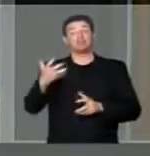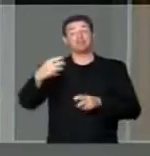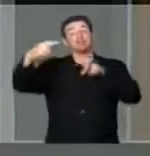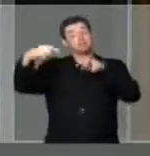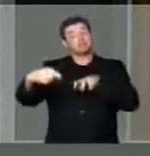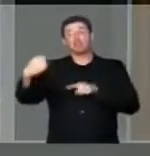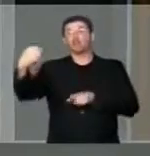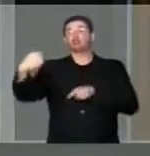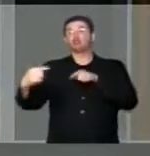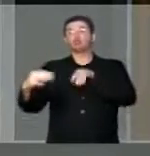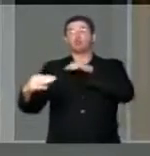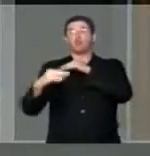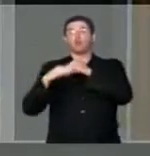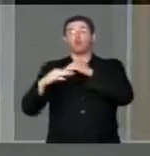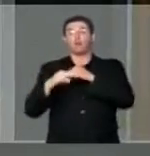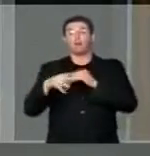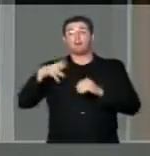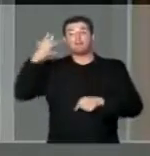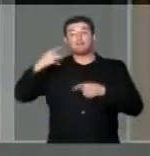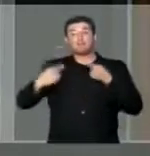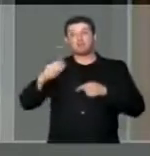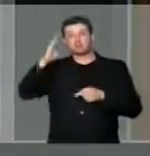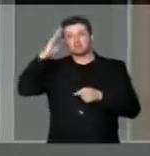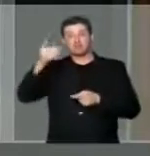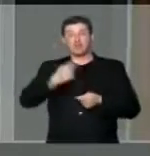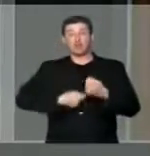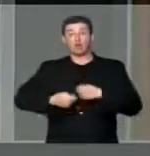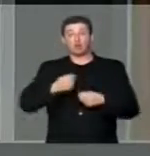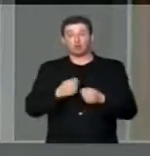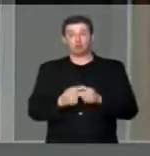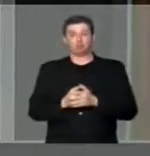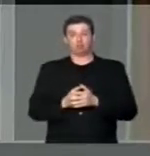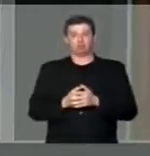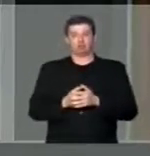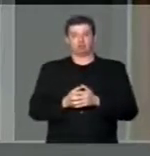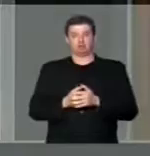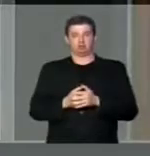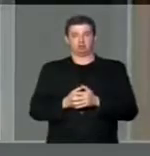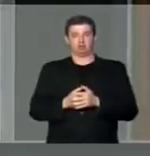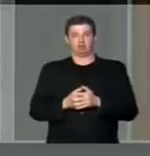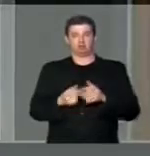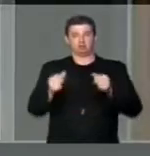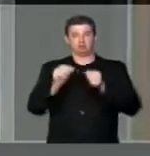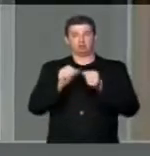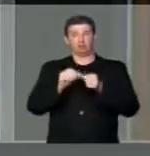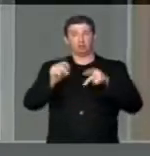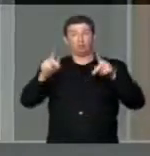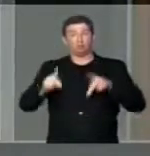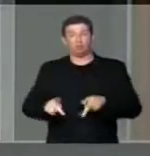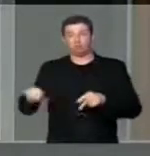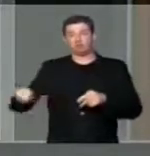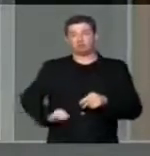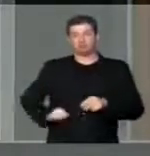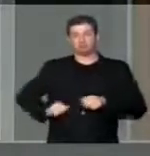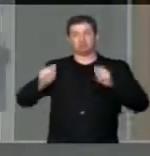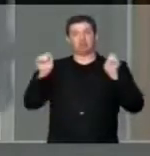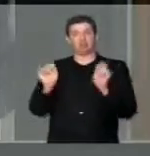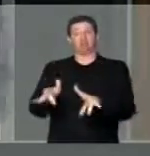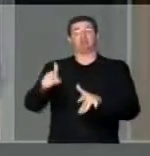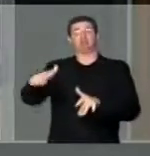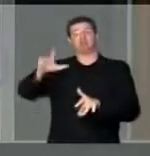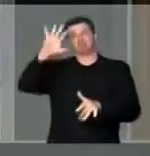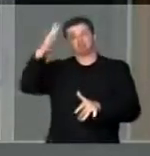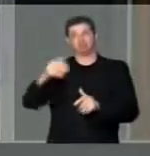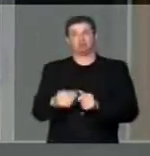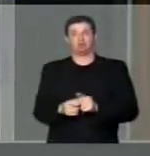discutir grande política, política econômica, combater o senso comum que se joga para a população, para que a própria população